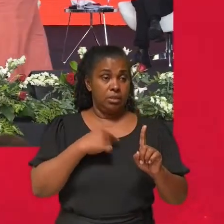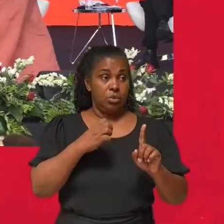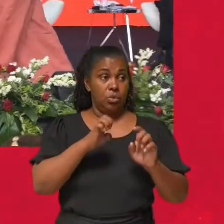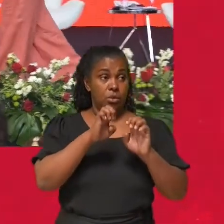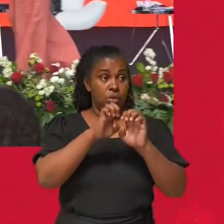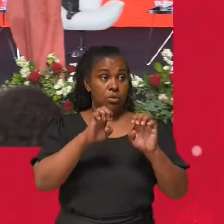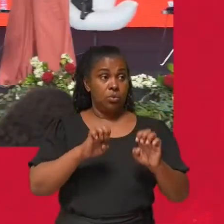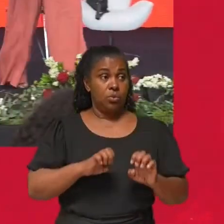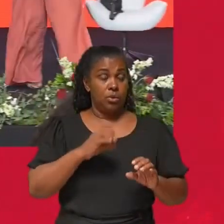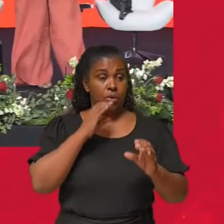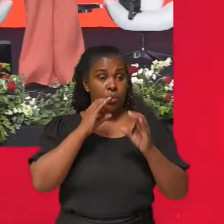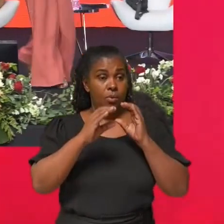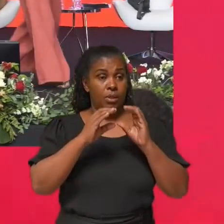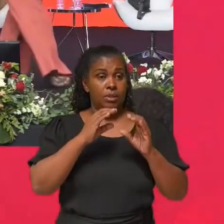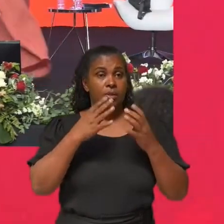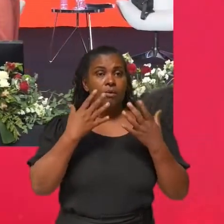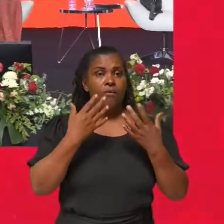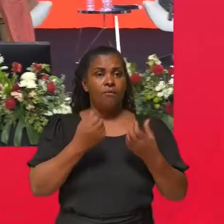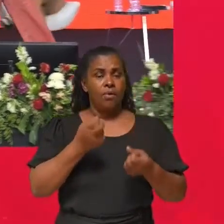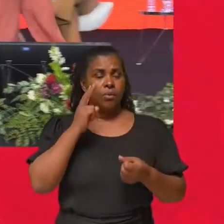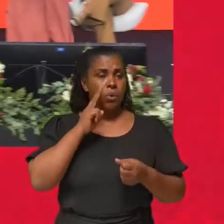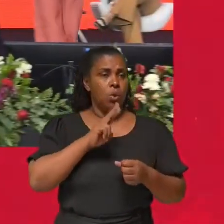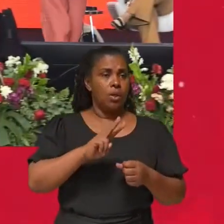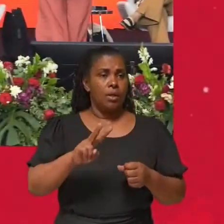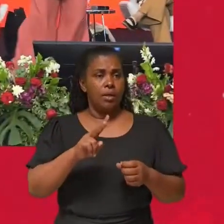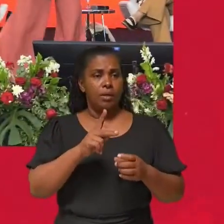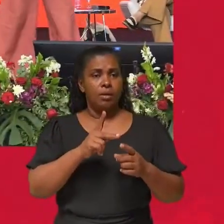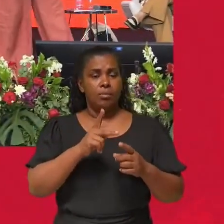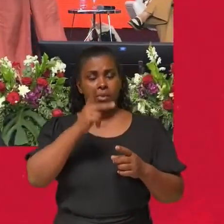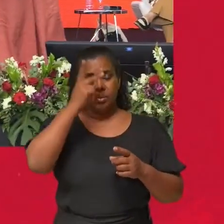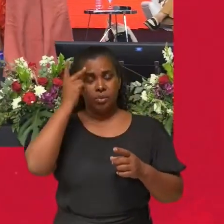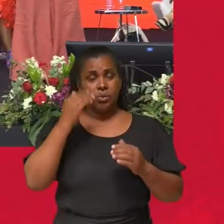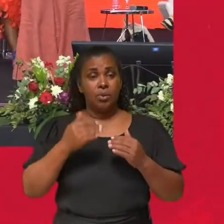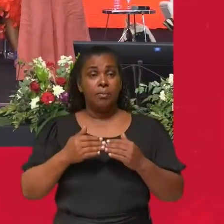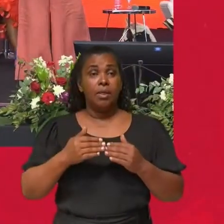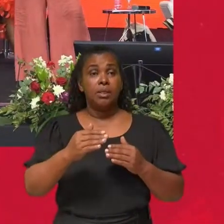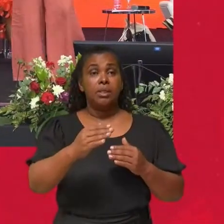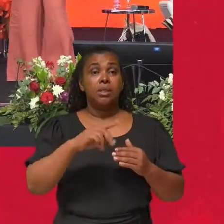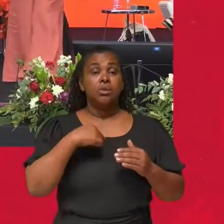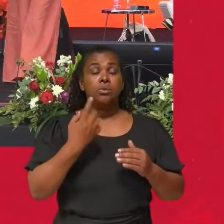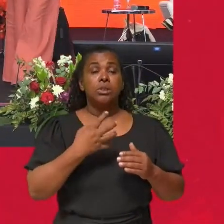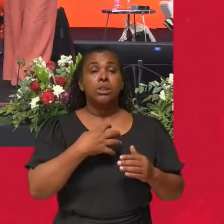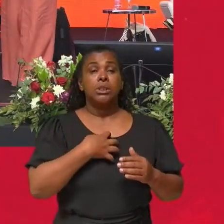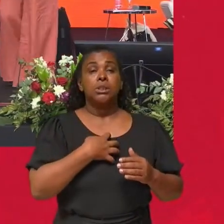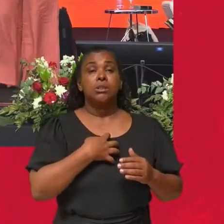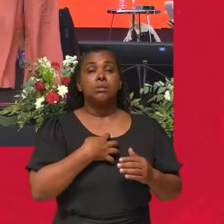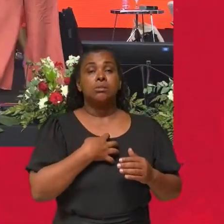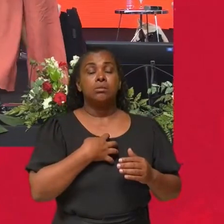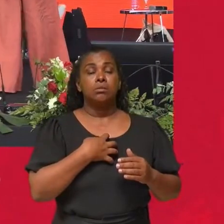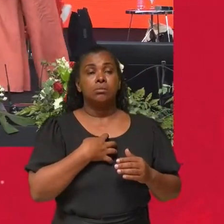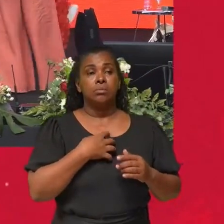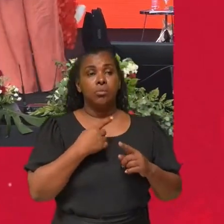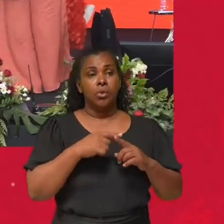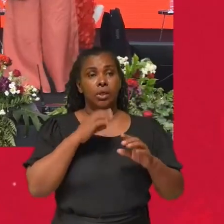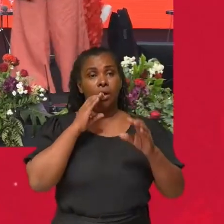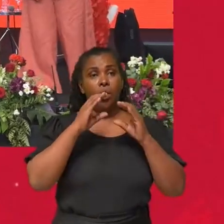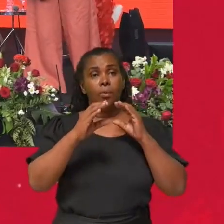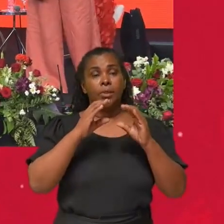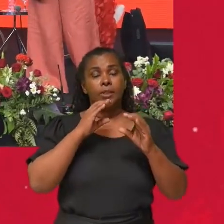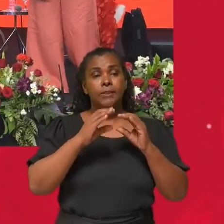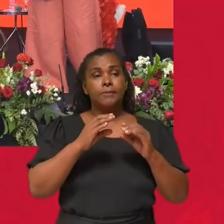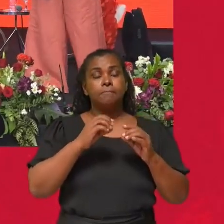para as pessoas a partir daquilo que nós sentimos. Porque a comunicação, ela é feita a partir da